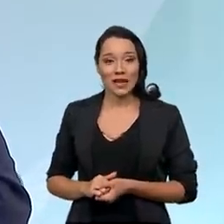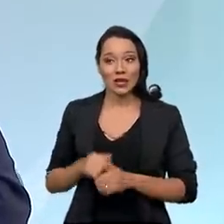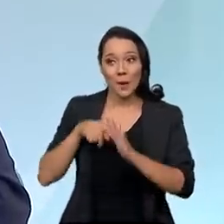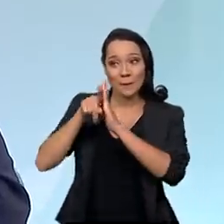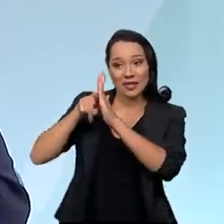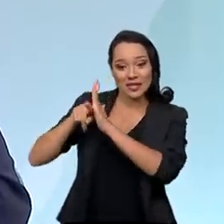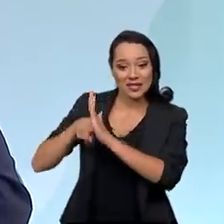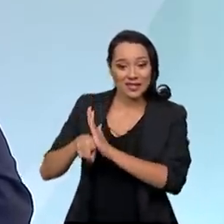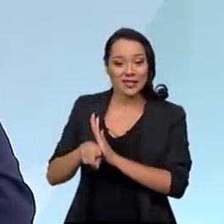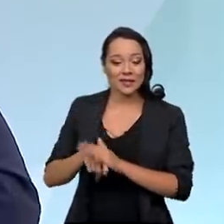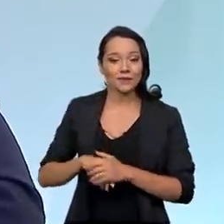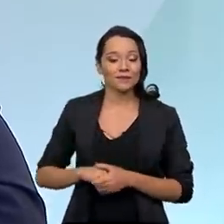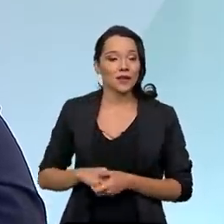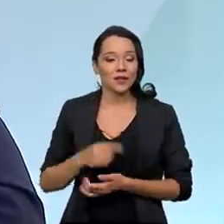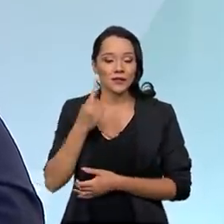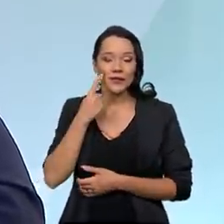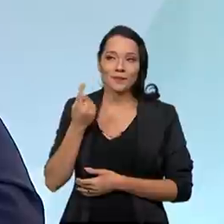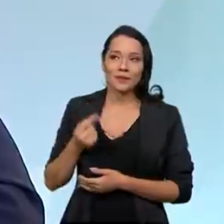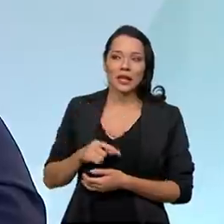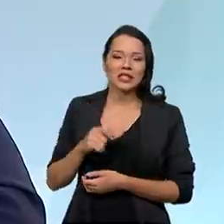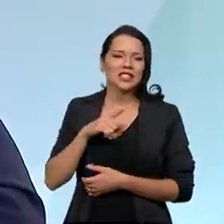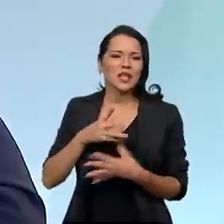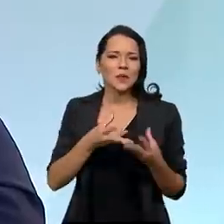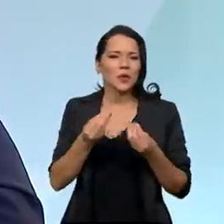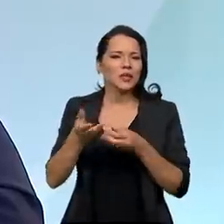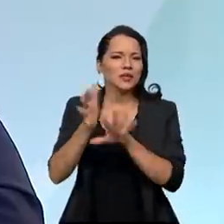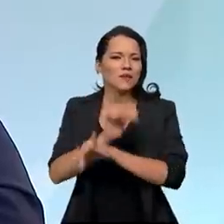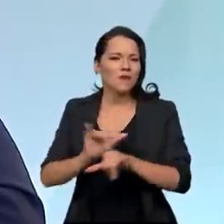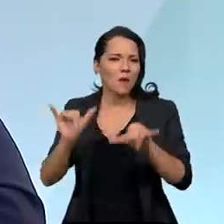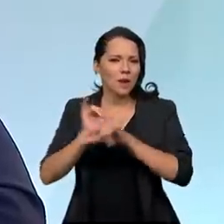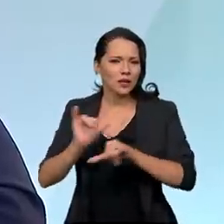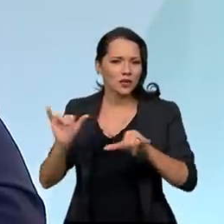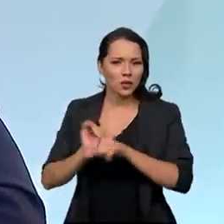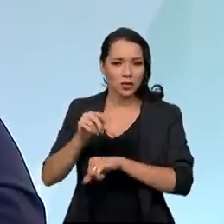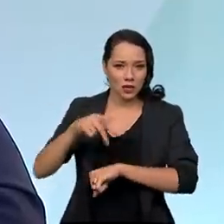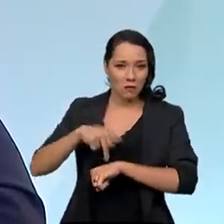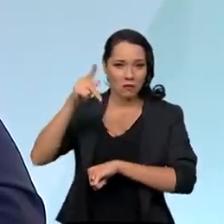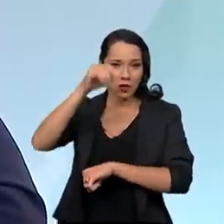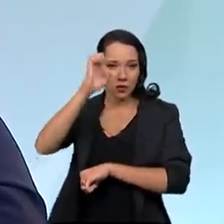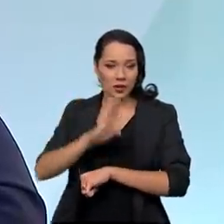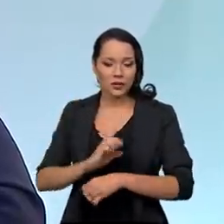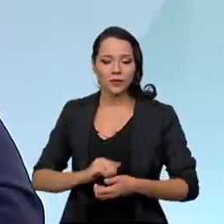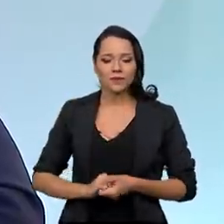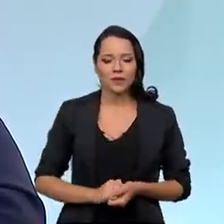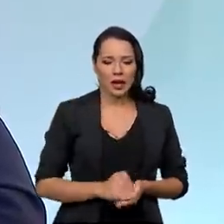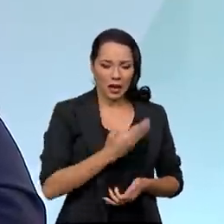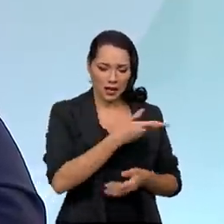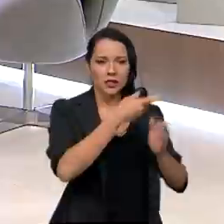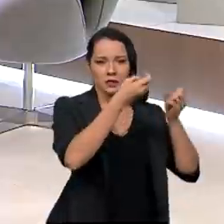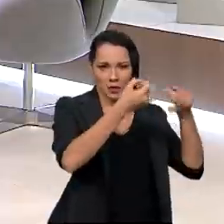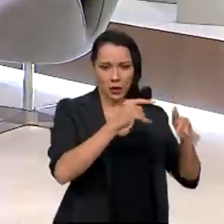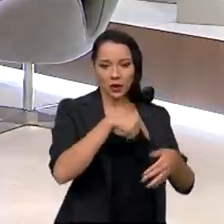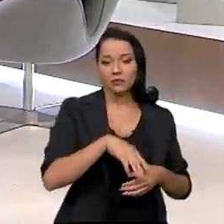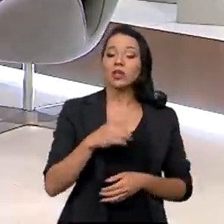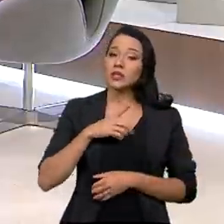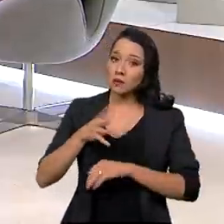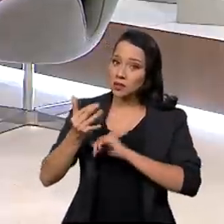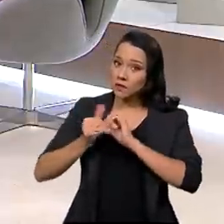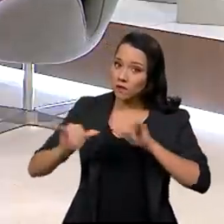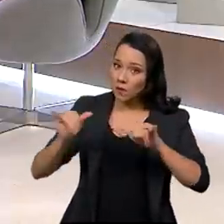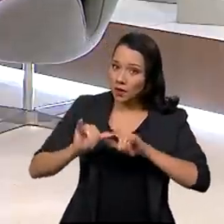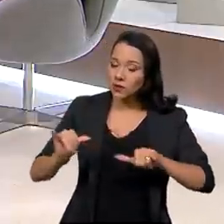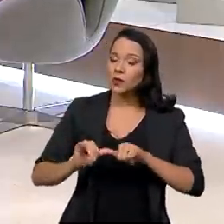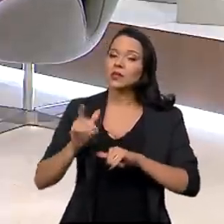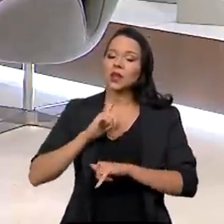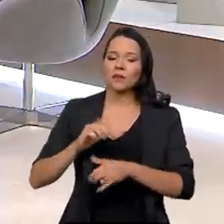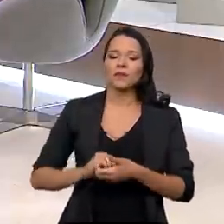censo, veja só, nós temos muitos dados da pós-graduação brasileira. Esses que citamos aqui. Nós temos dados